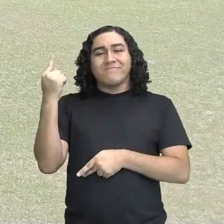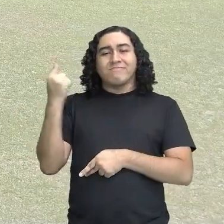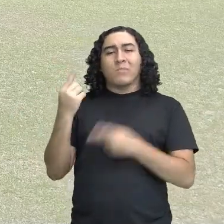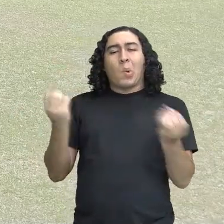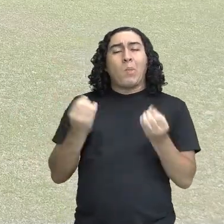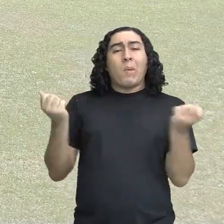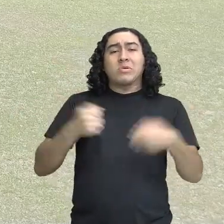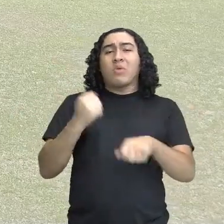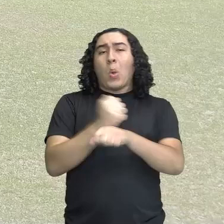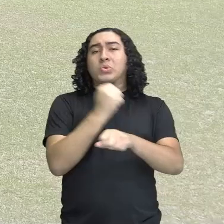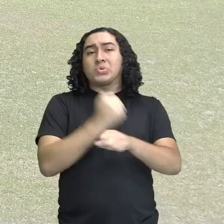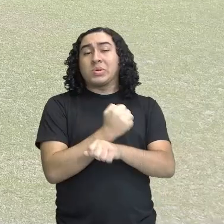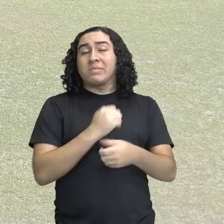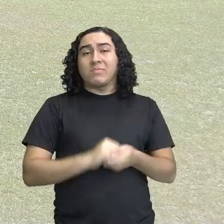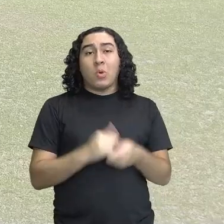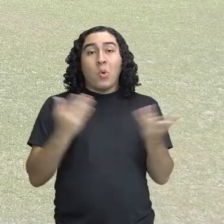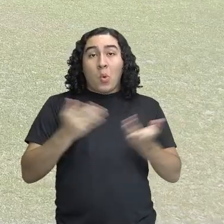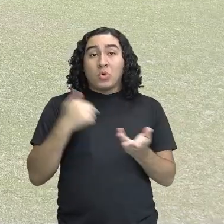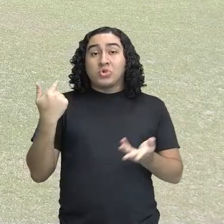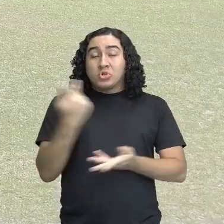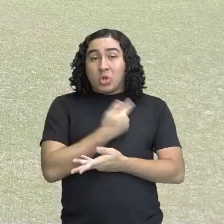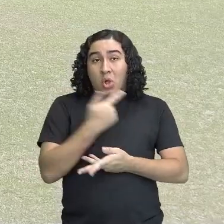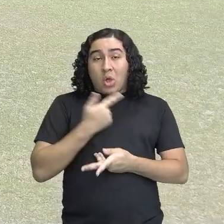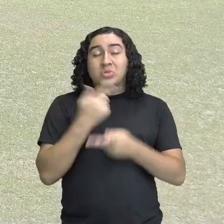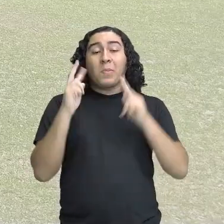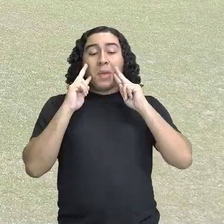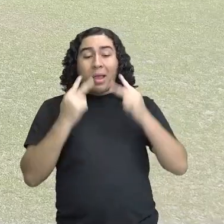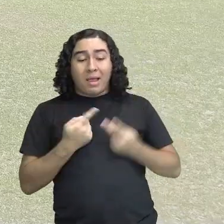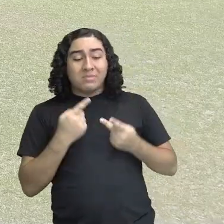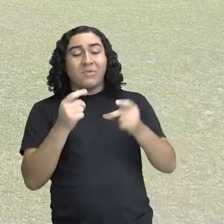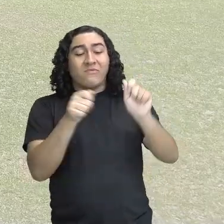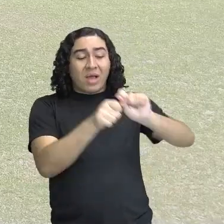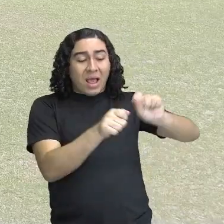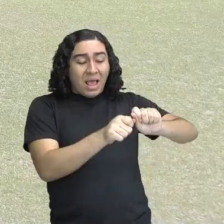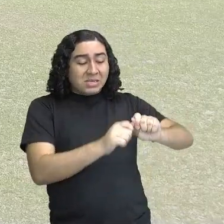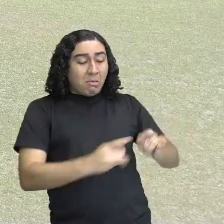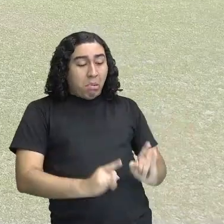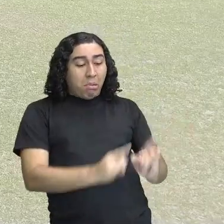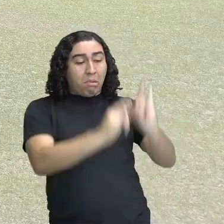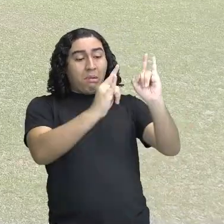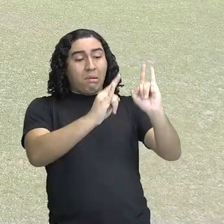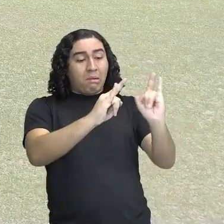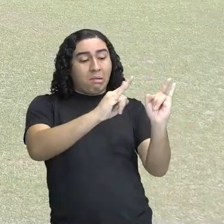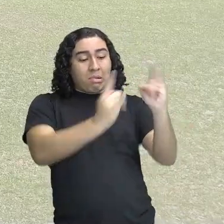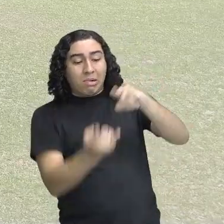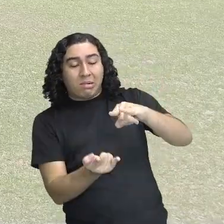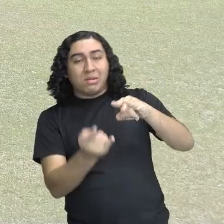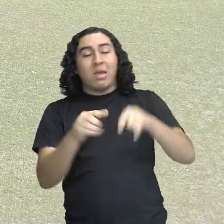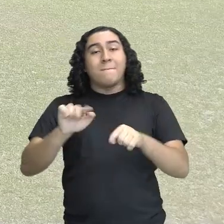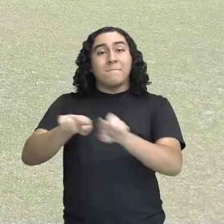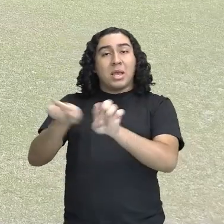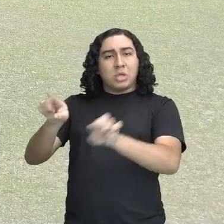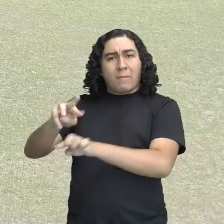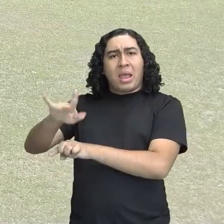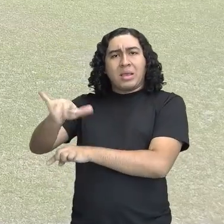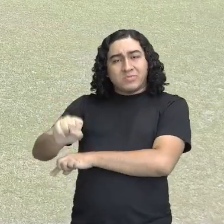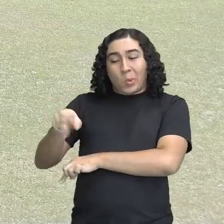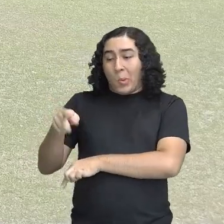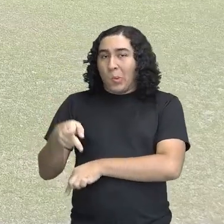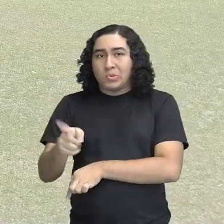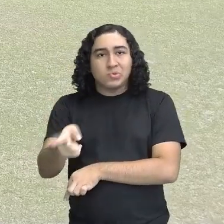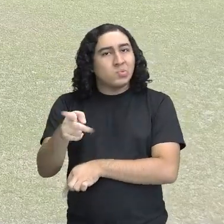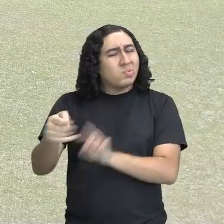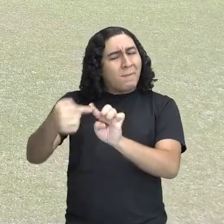que se constrói? Hoje as nossas construções, elas desmoronam rapidinho, verdade, né? Verdade, professor. Mas nos maias ainda está aí. E a gente tem aqui uma construção maia